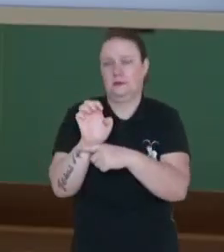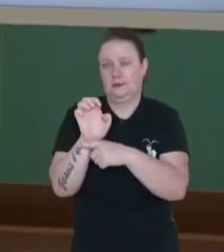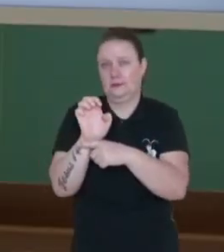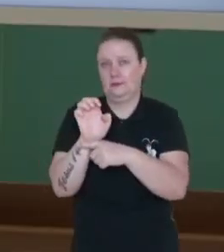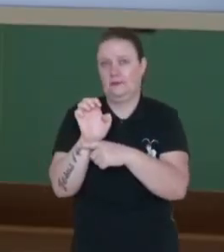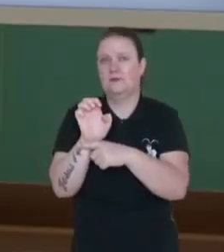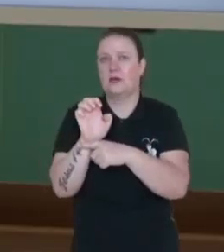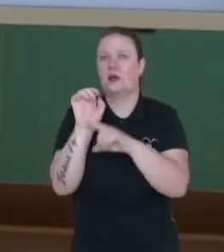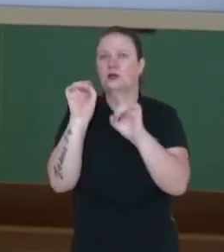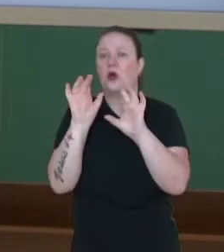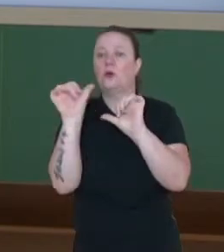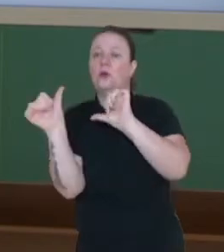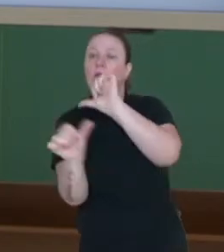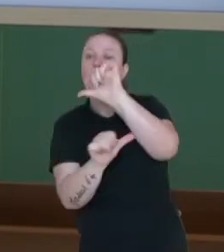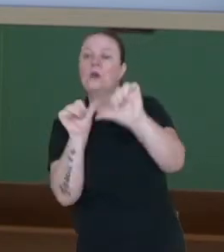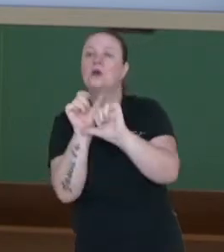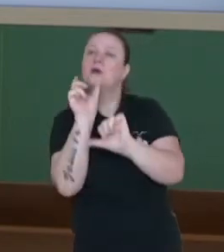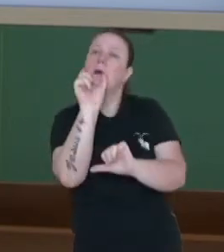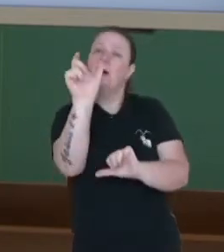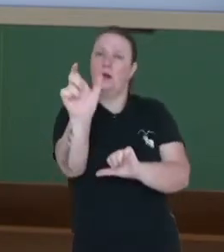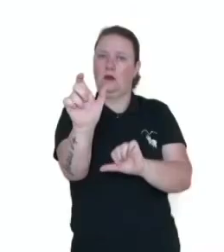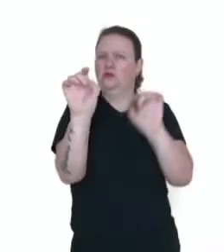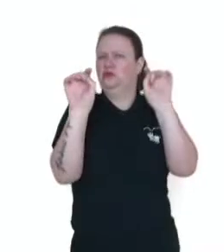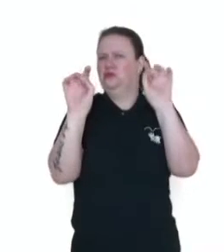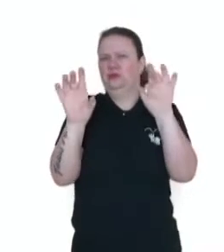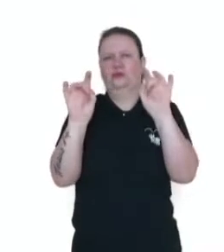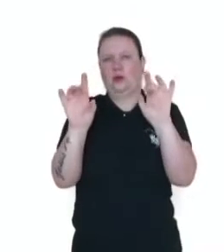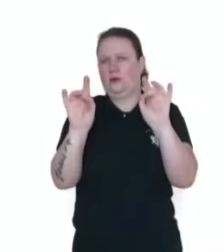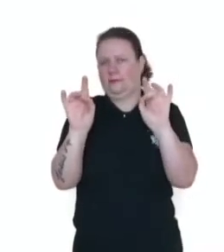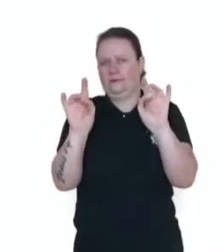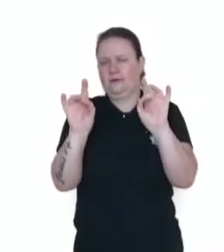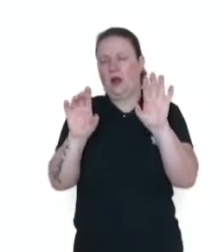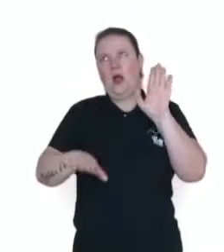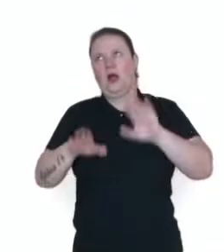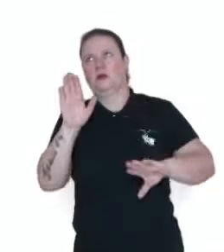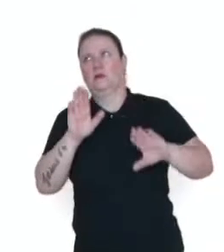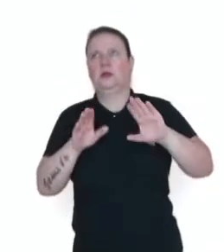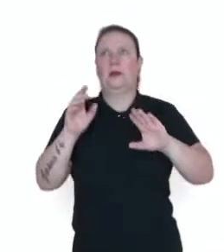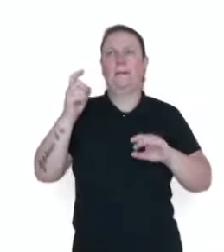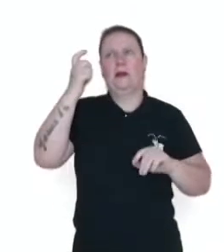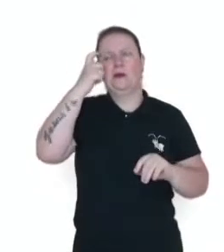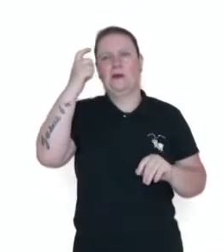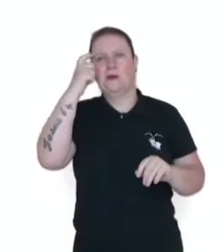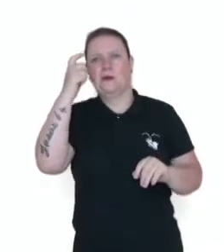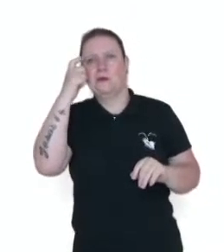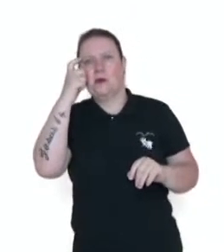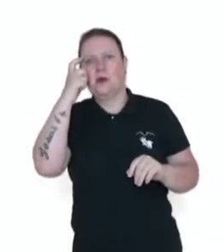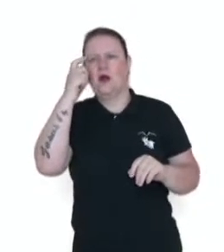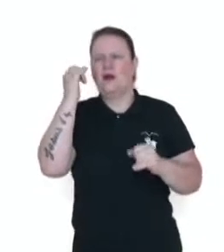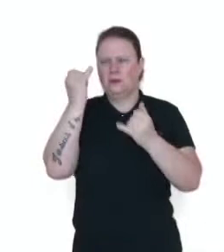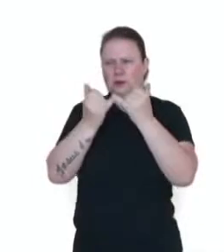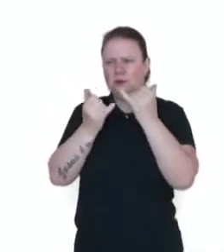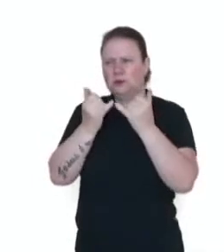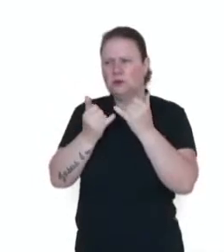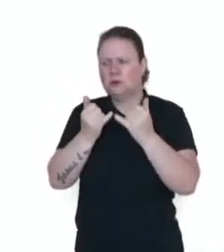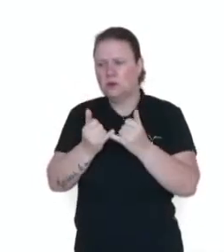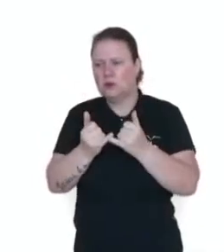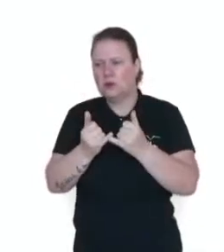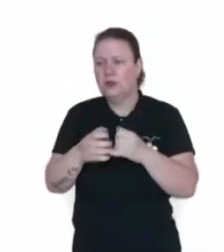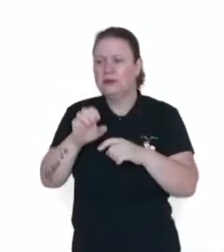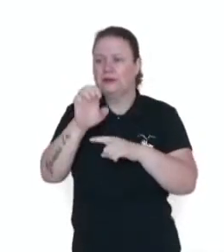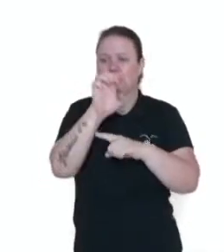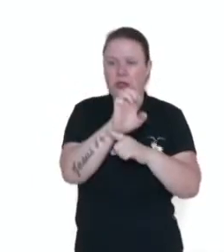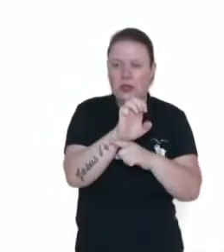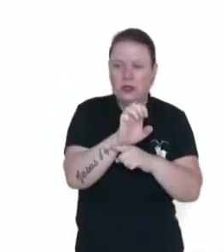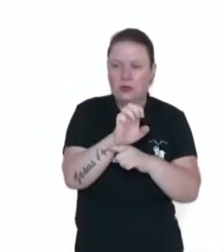ter província do Paraná. Né? A gente pode aí, de repente, né, criar essa similaridade com a palavra